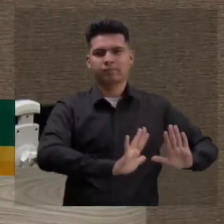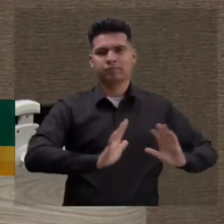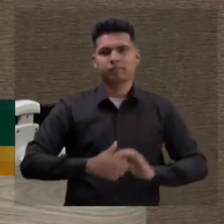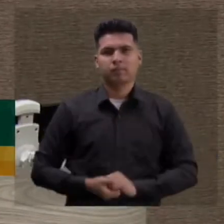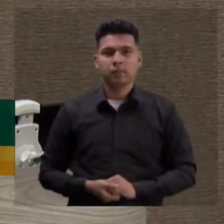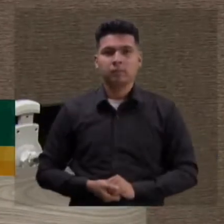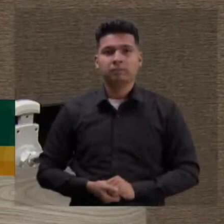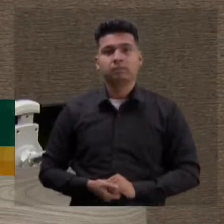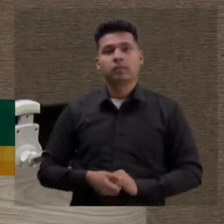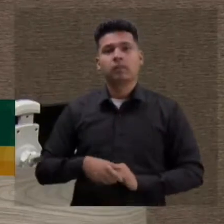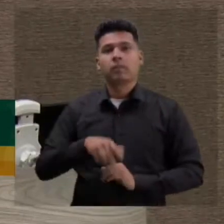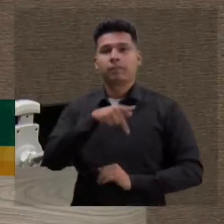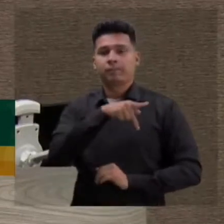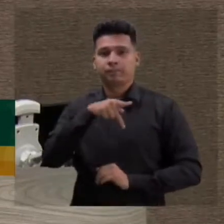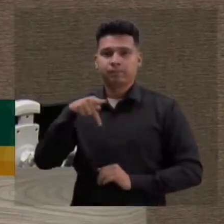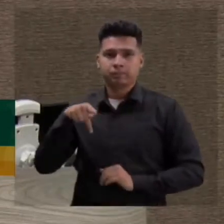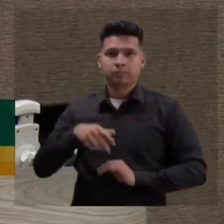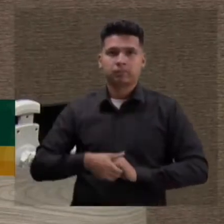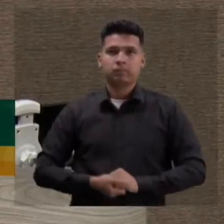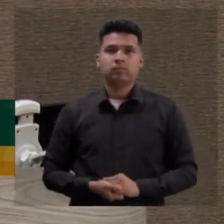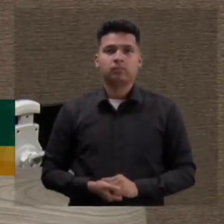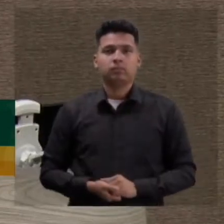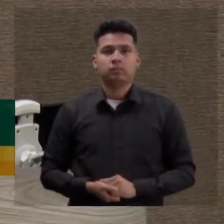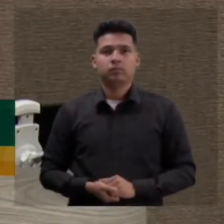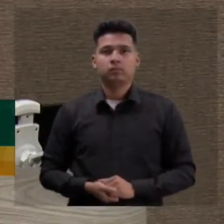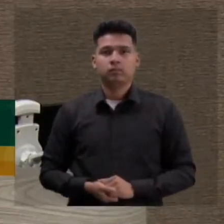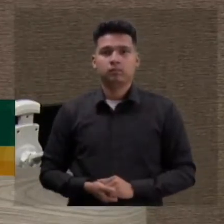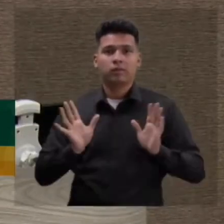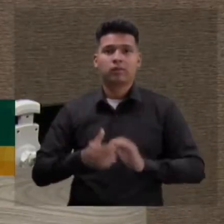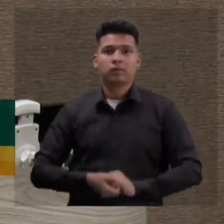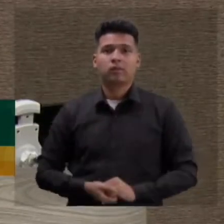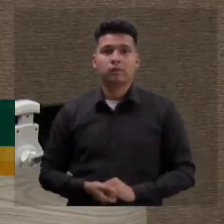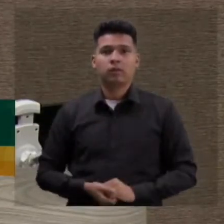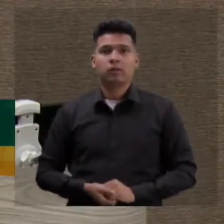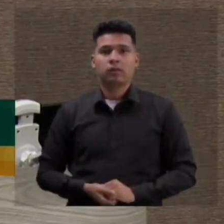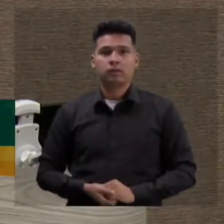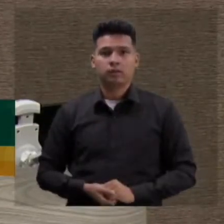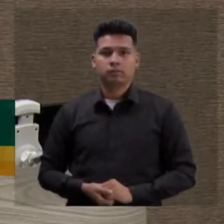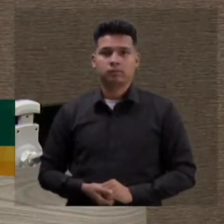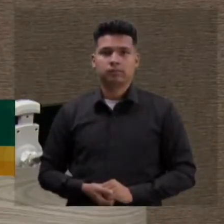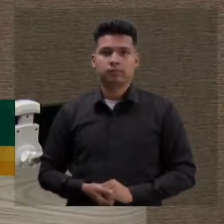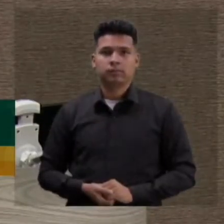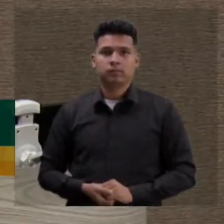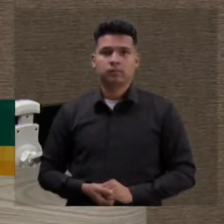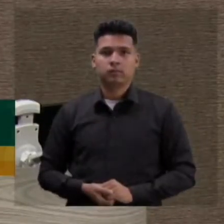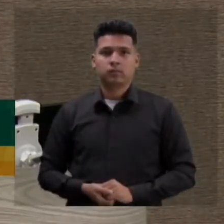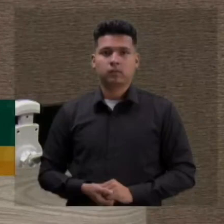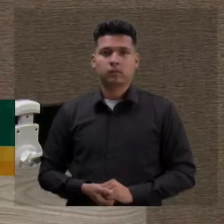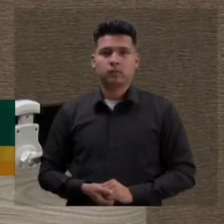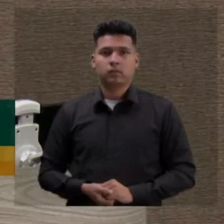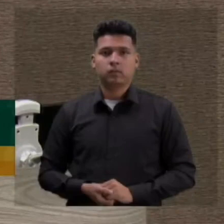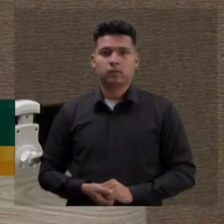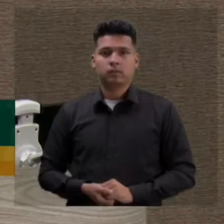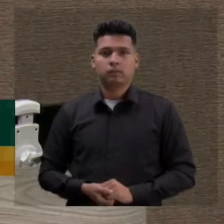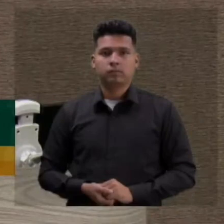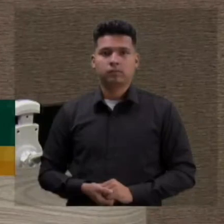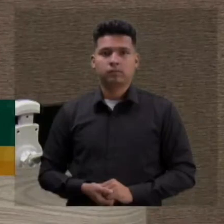Presidente, nós estamos num Estado laico e, a princípio, eu vejo aqui uma